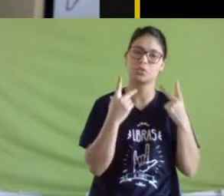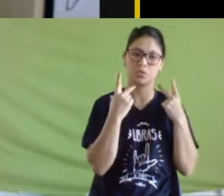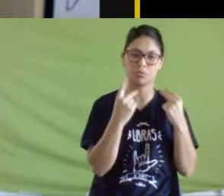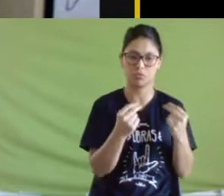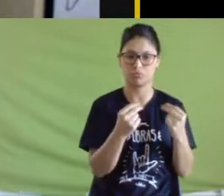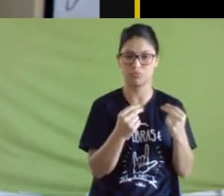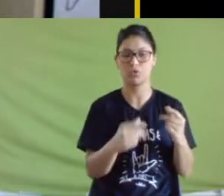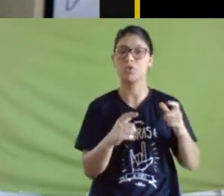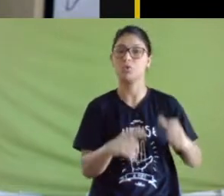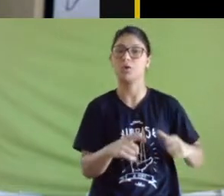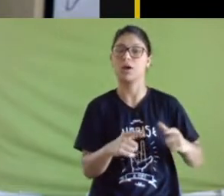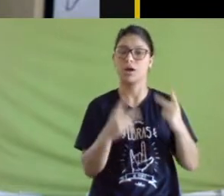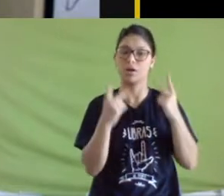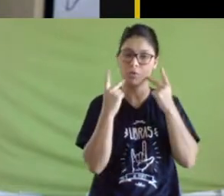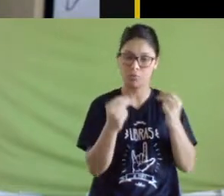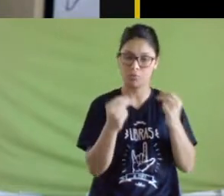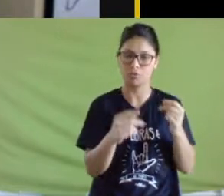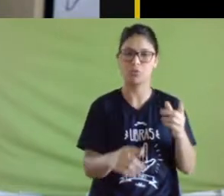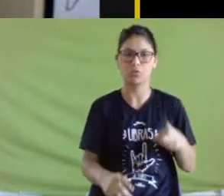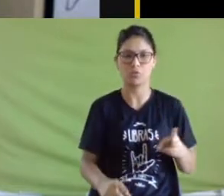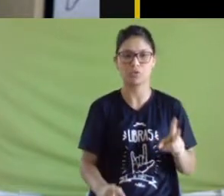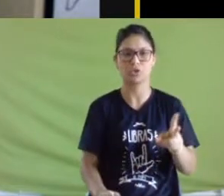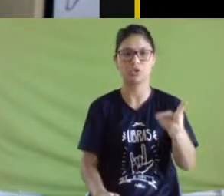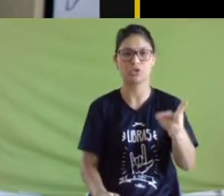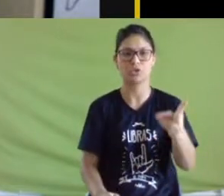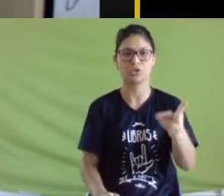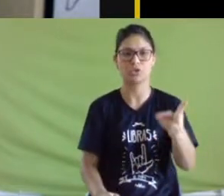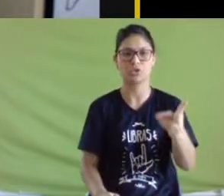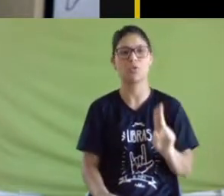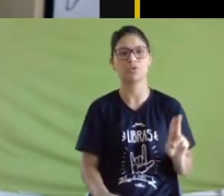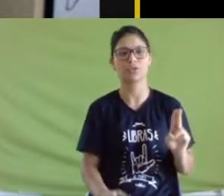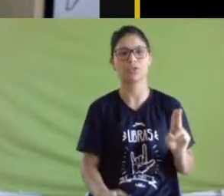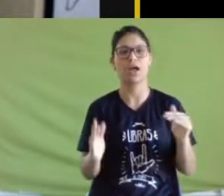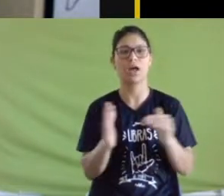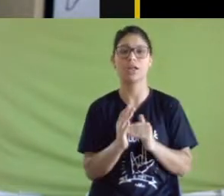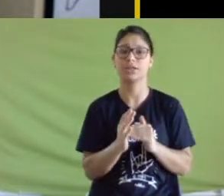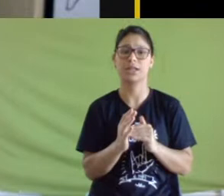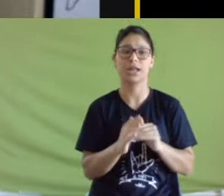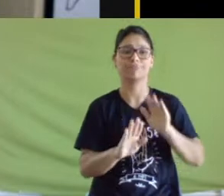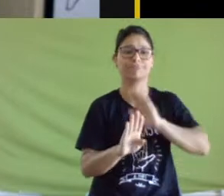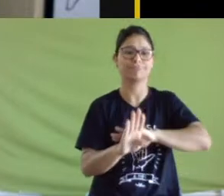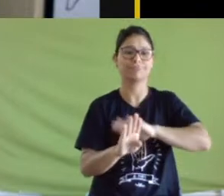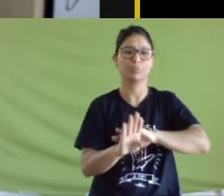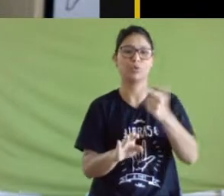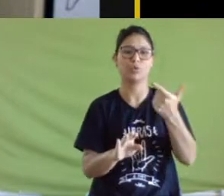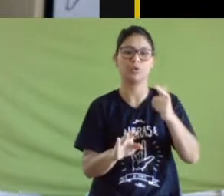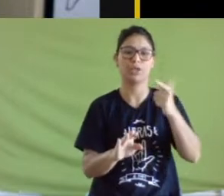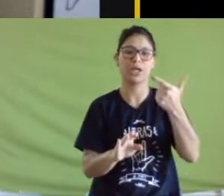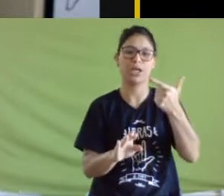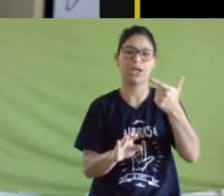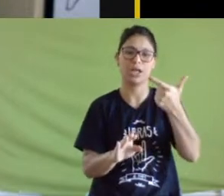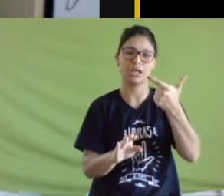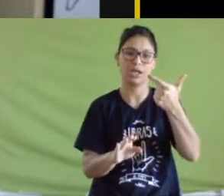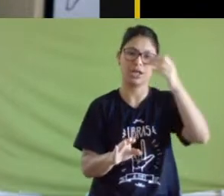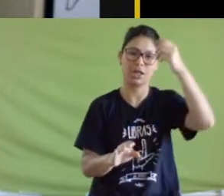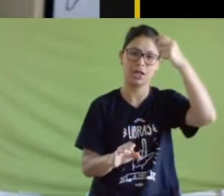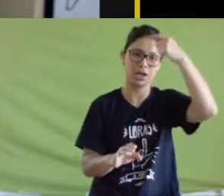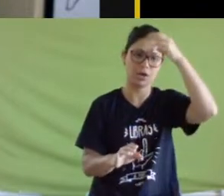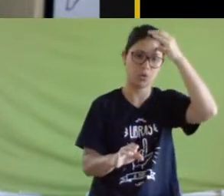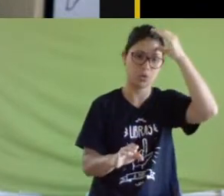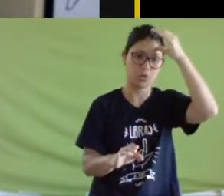lugar comum continua sendo usado, às vezes até inconscientemente, sem que o próprio autor